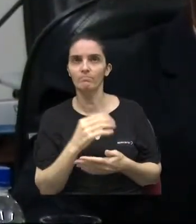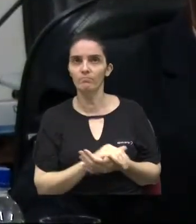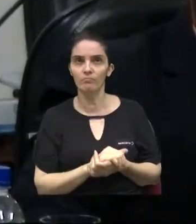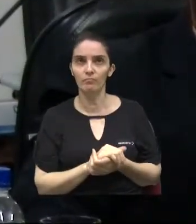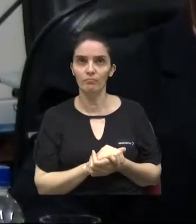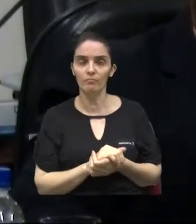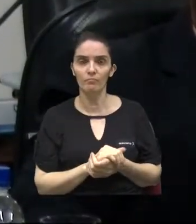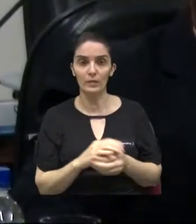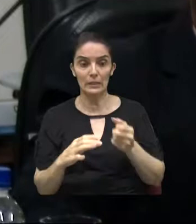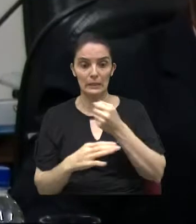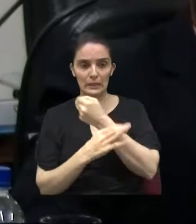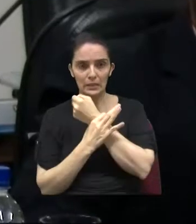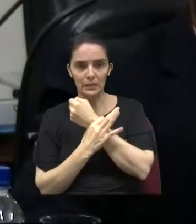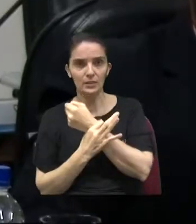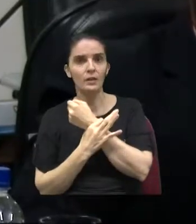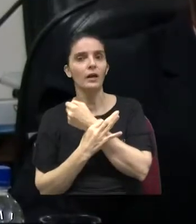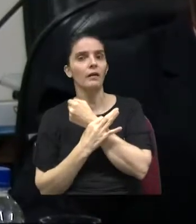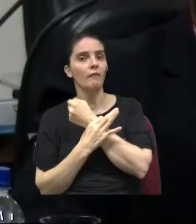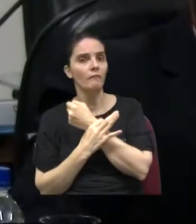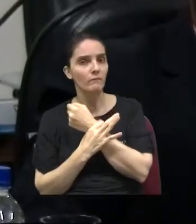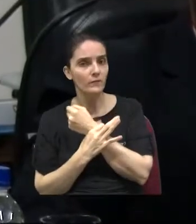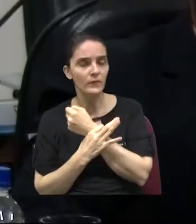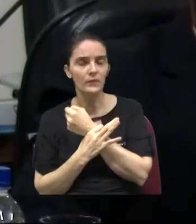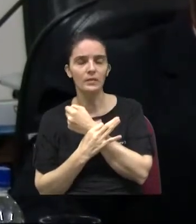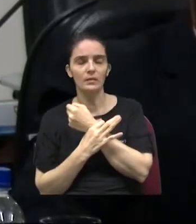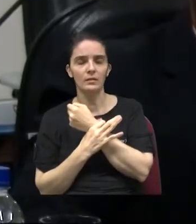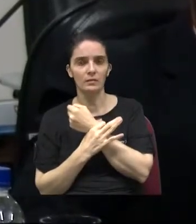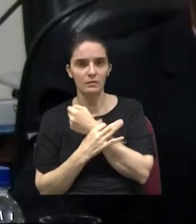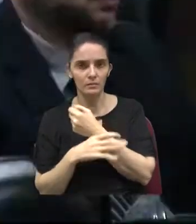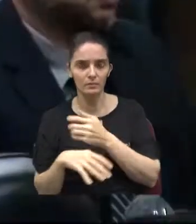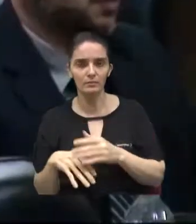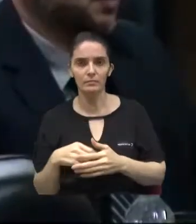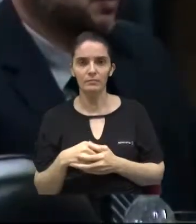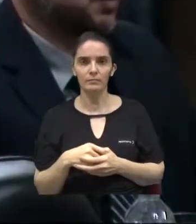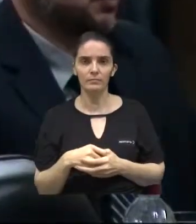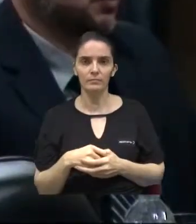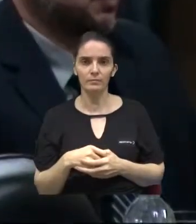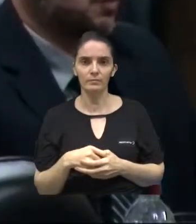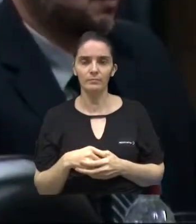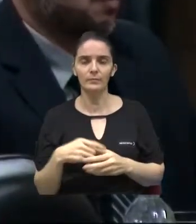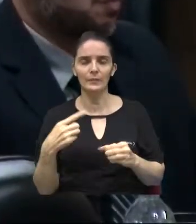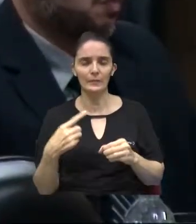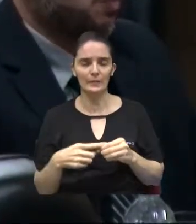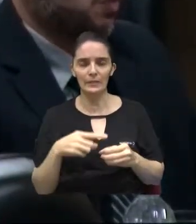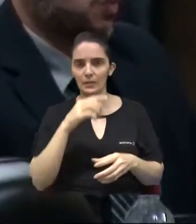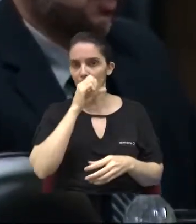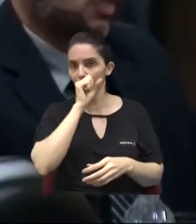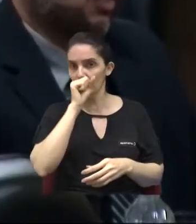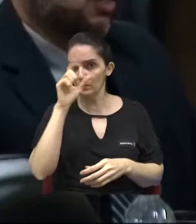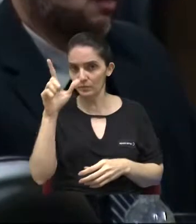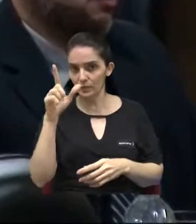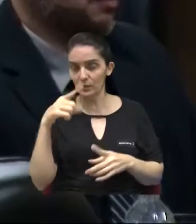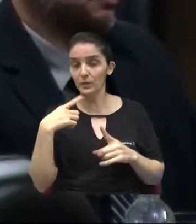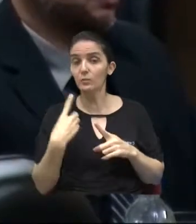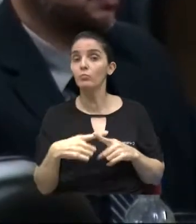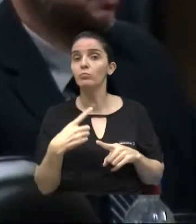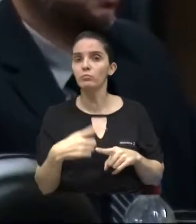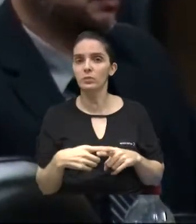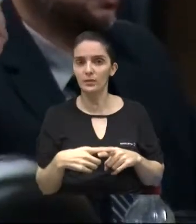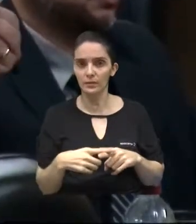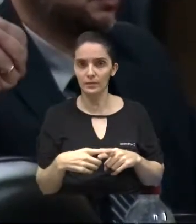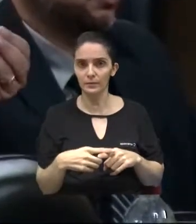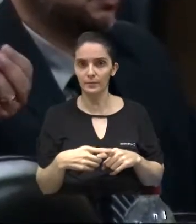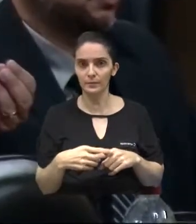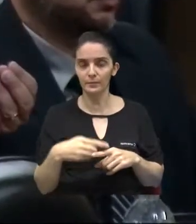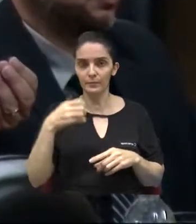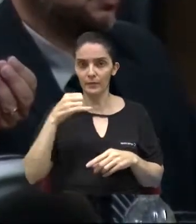é muito grave. Isto é muito grave para o nosso município, porque se